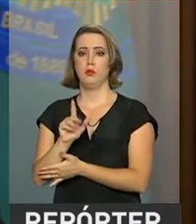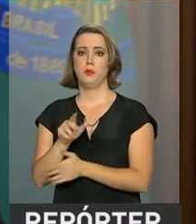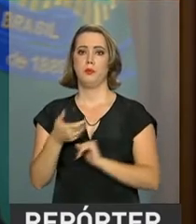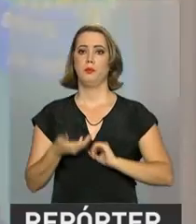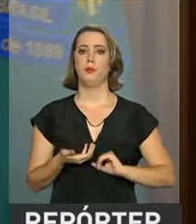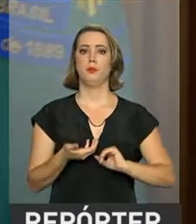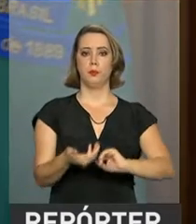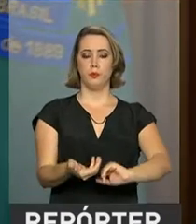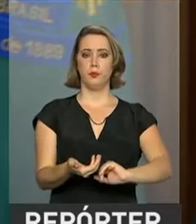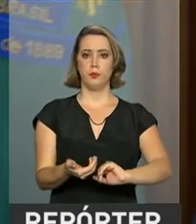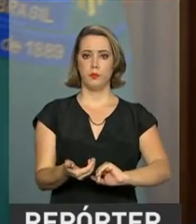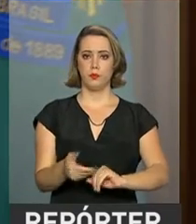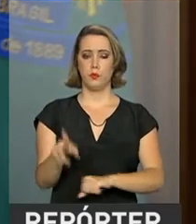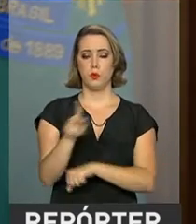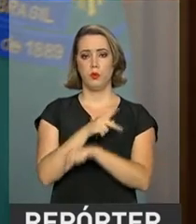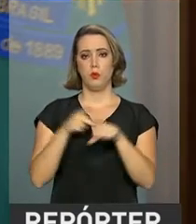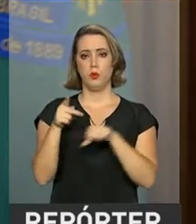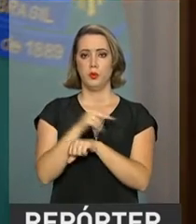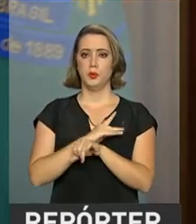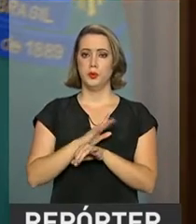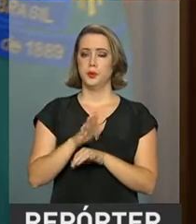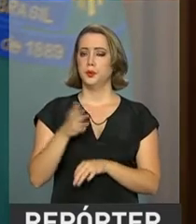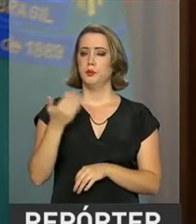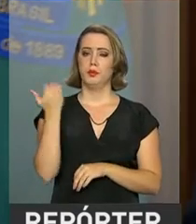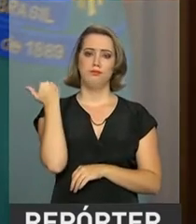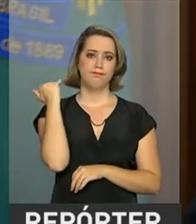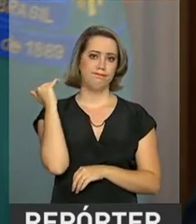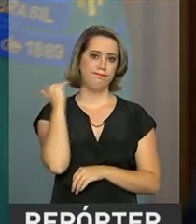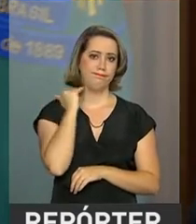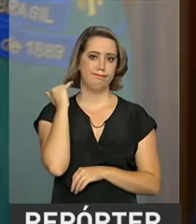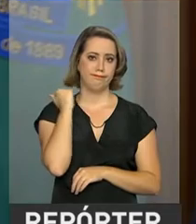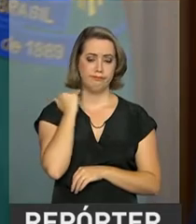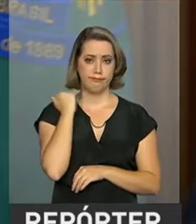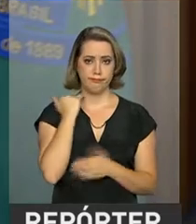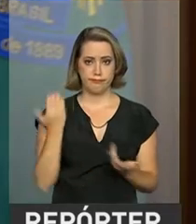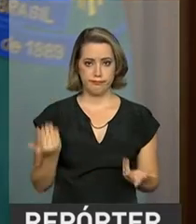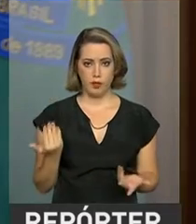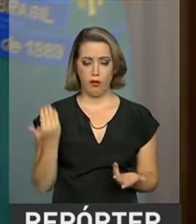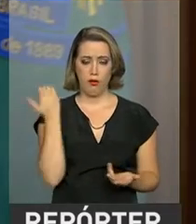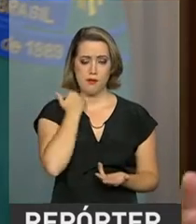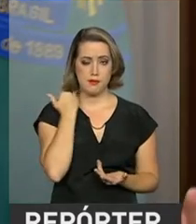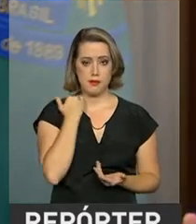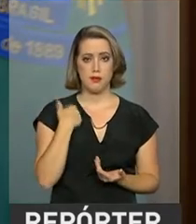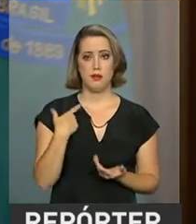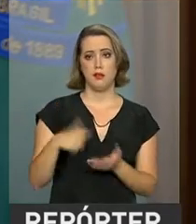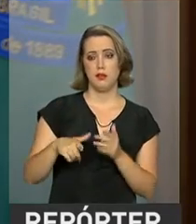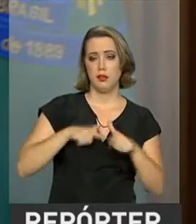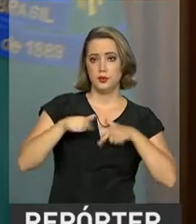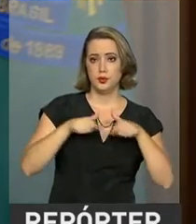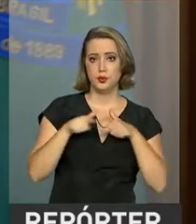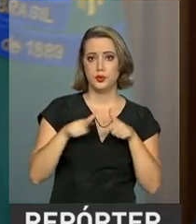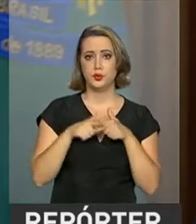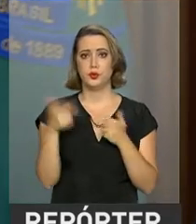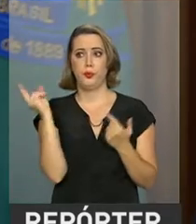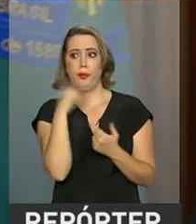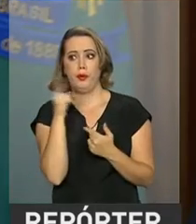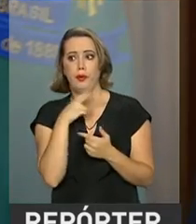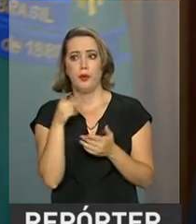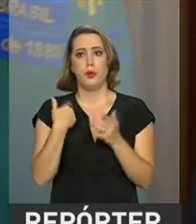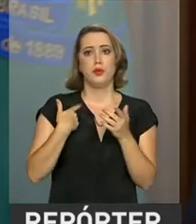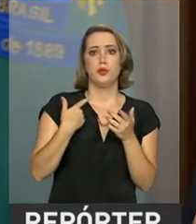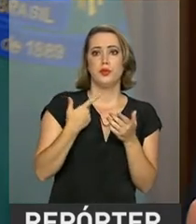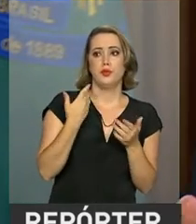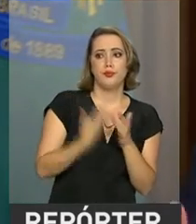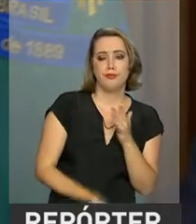congresso o país se cansou de medidas precipitadas e que voltam atrás não são executadas agora uma série